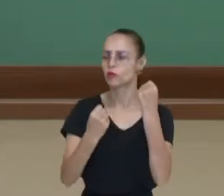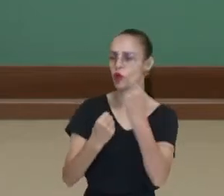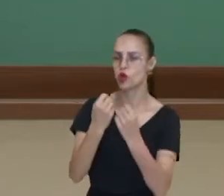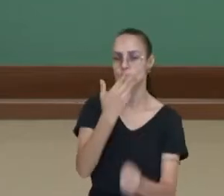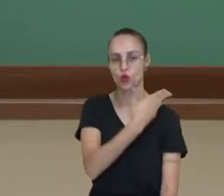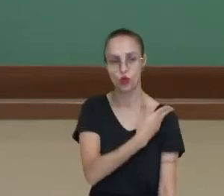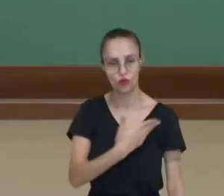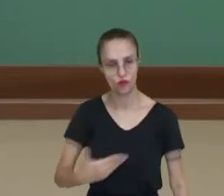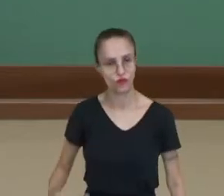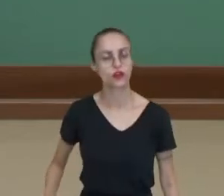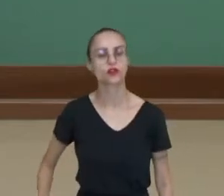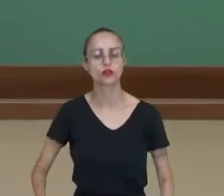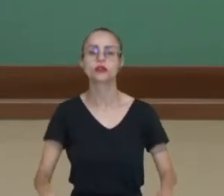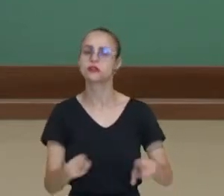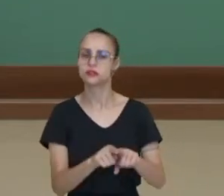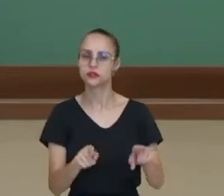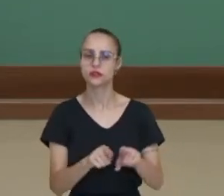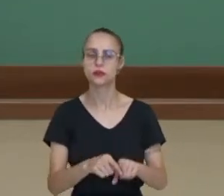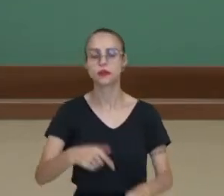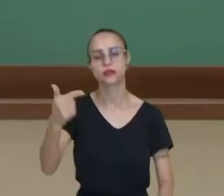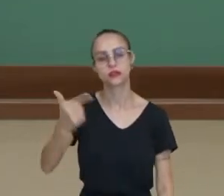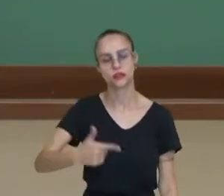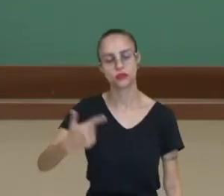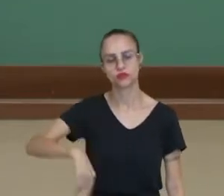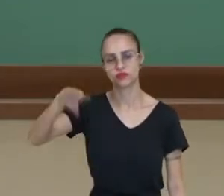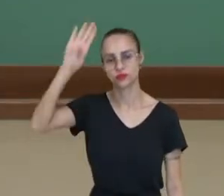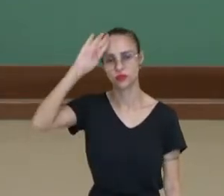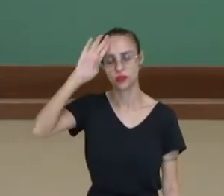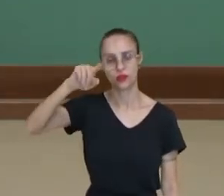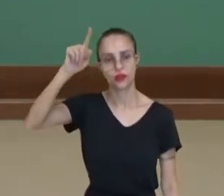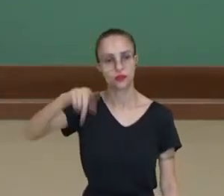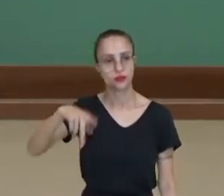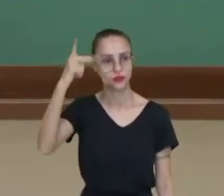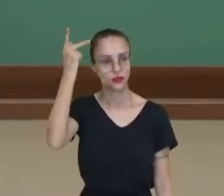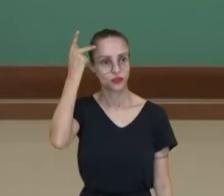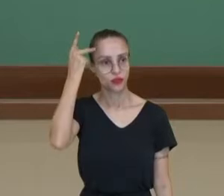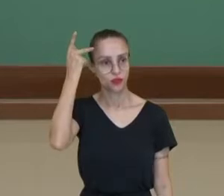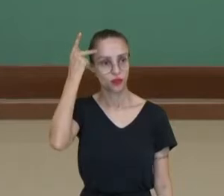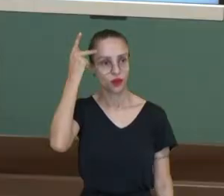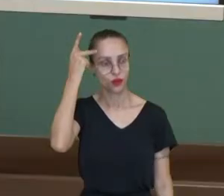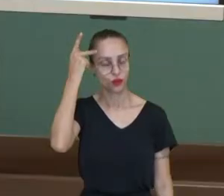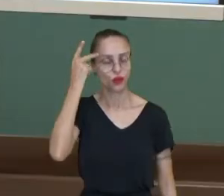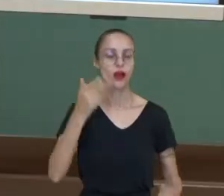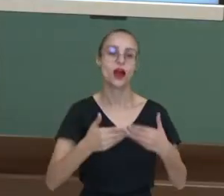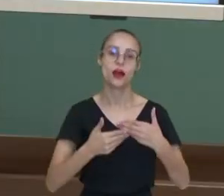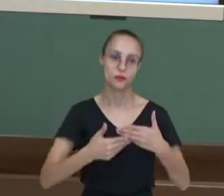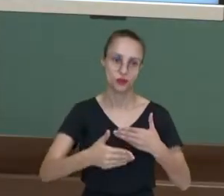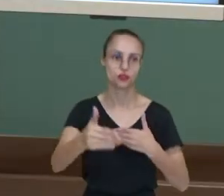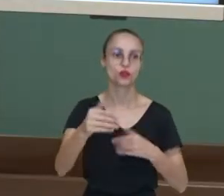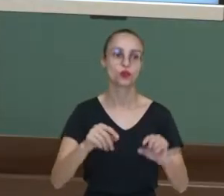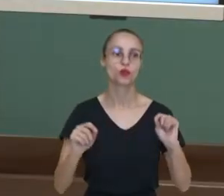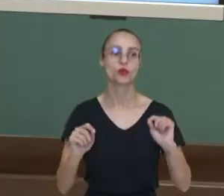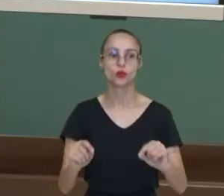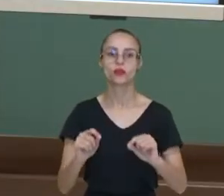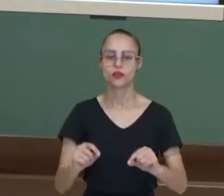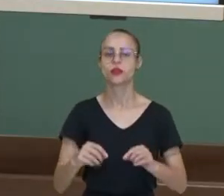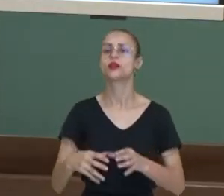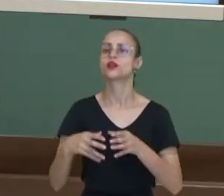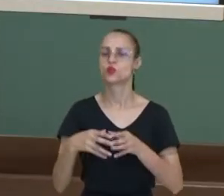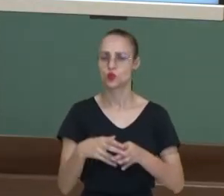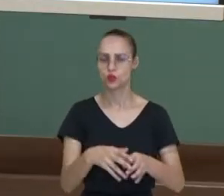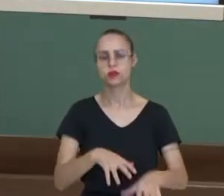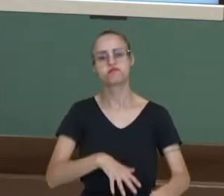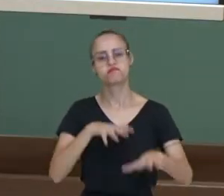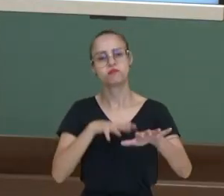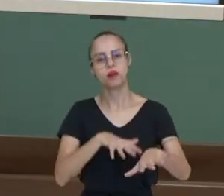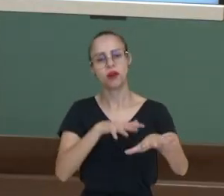governadores civis e pelo 2º Exército, que era sediado em São Paulo. Então, a partir deste momento, tropas militares com apoio